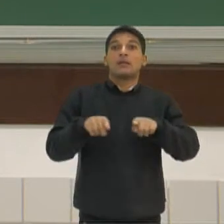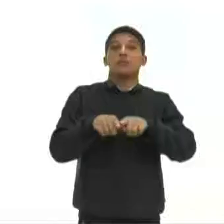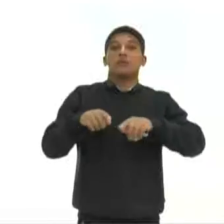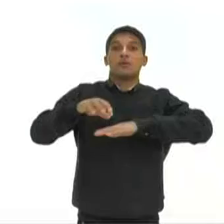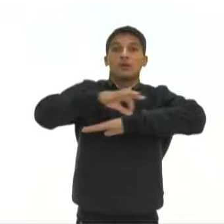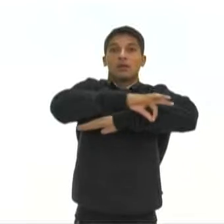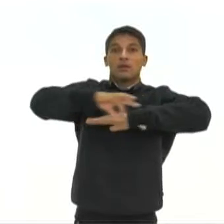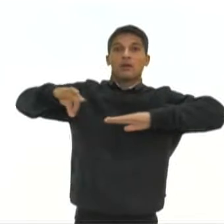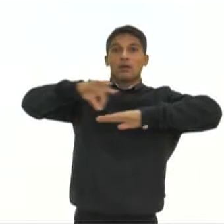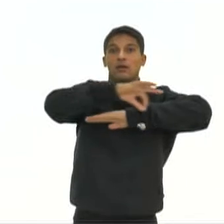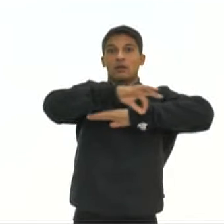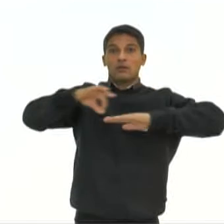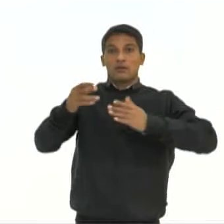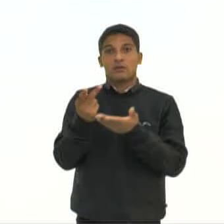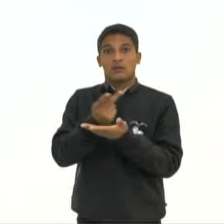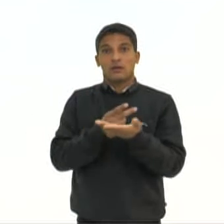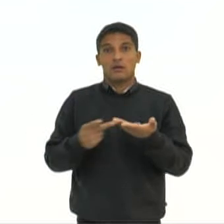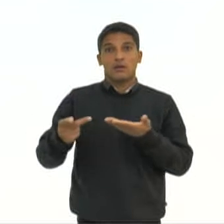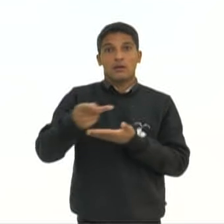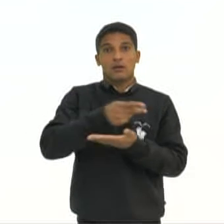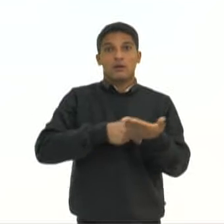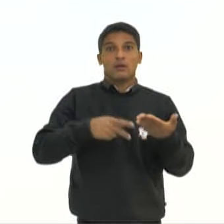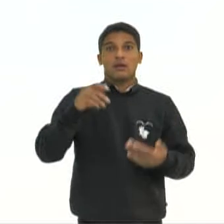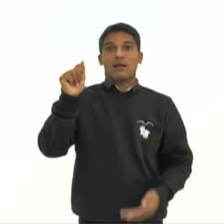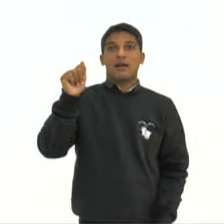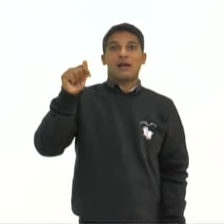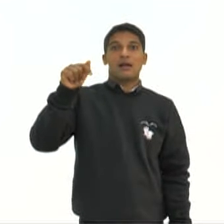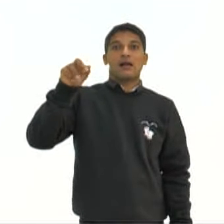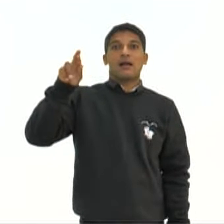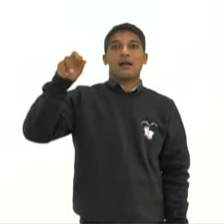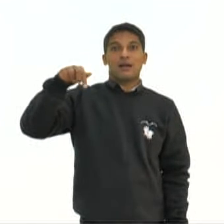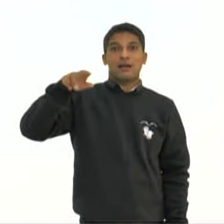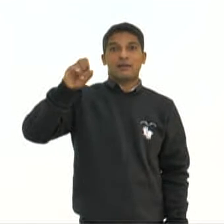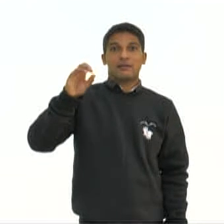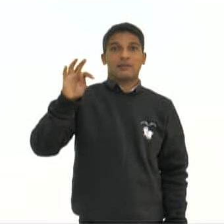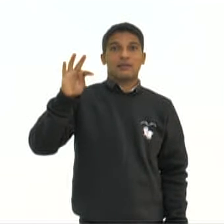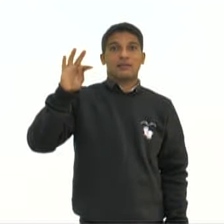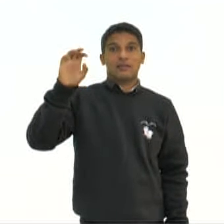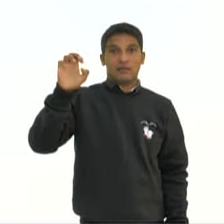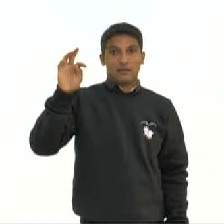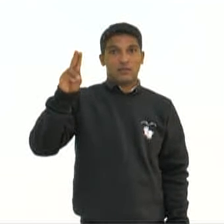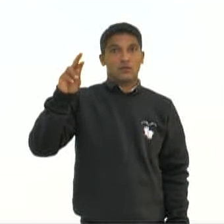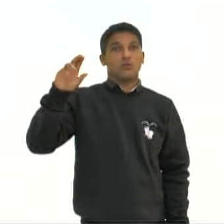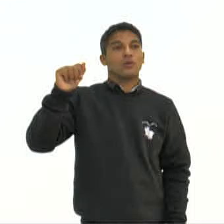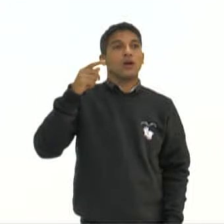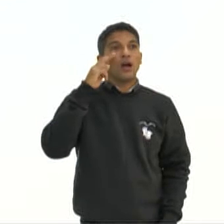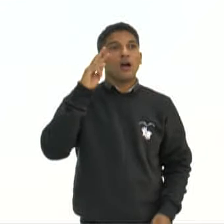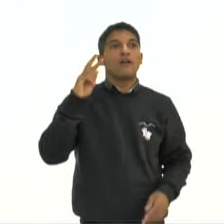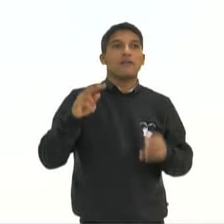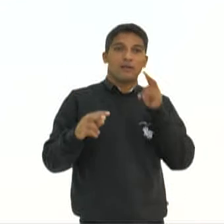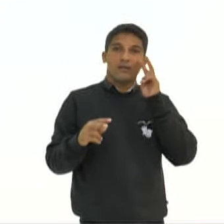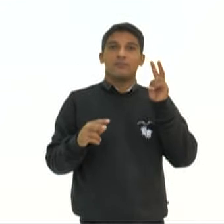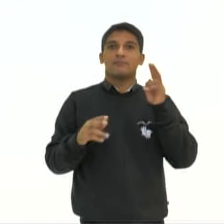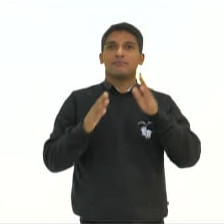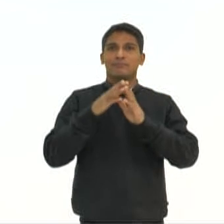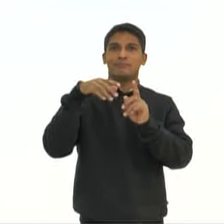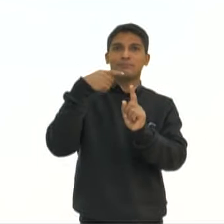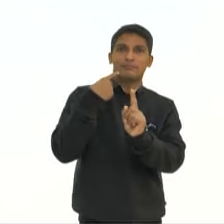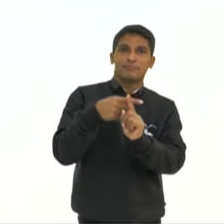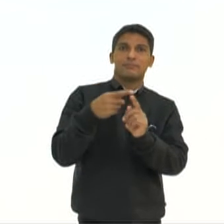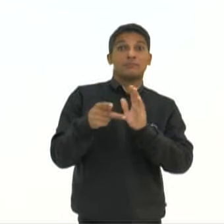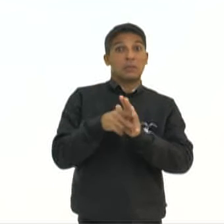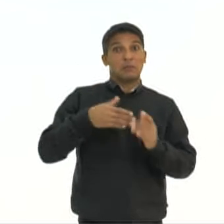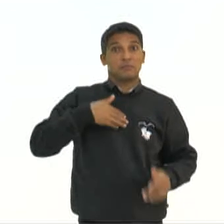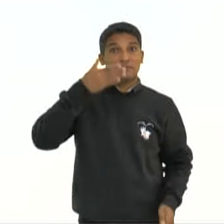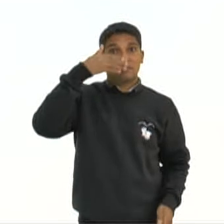onde destacam-se as mesquitas com as suas decorações, né, riscas em arabescos. Aqui nós temos